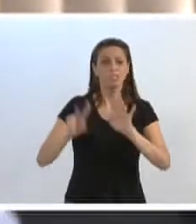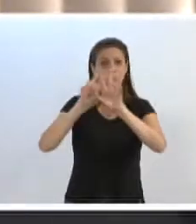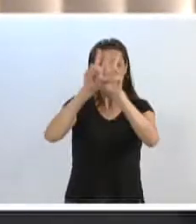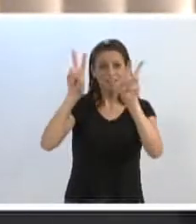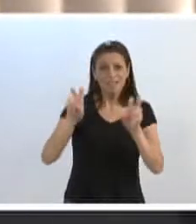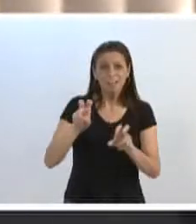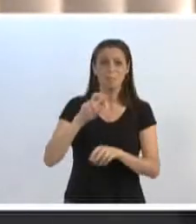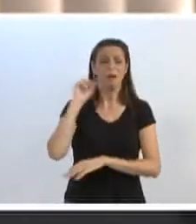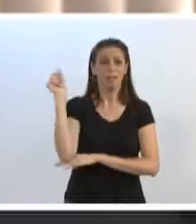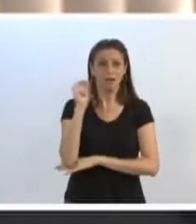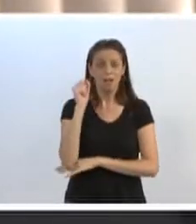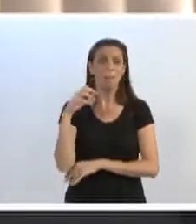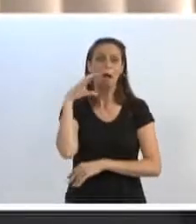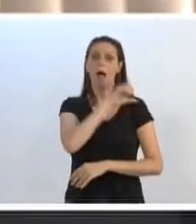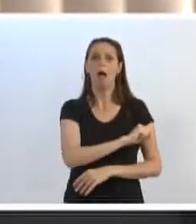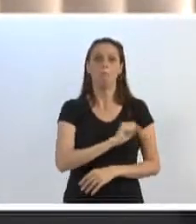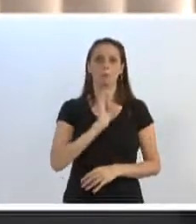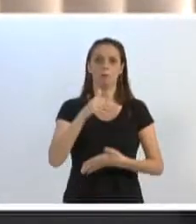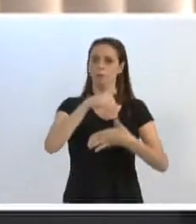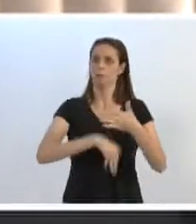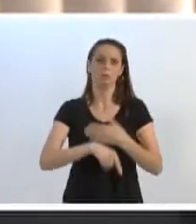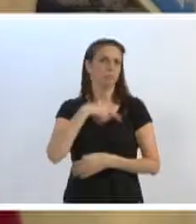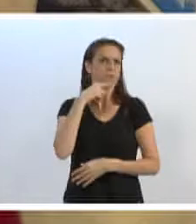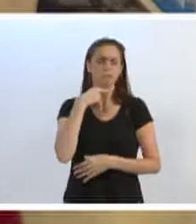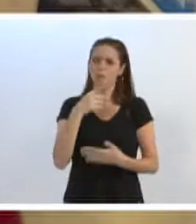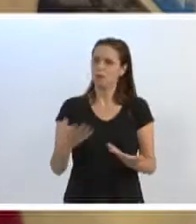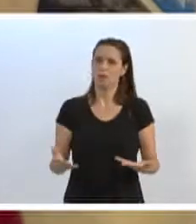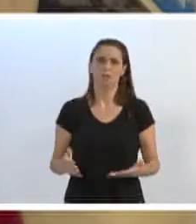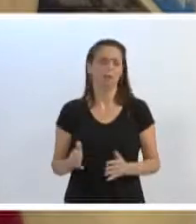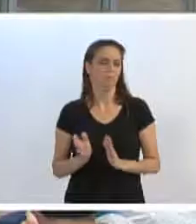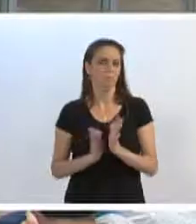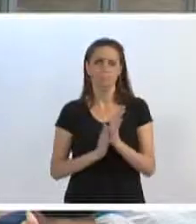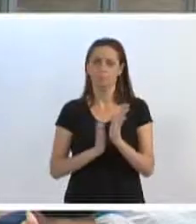apresentar o requerimento para discutir esse assunto nesta casa.